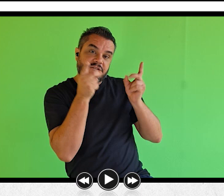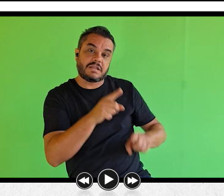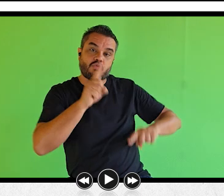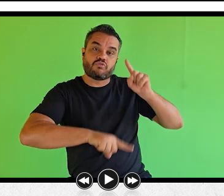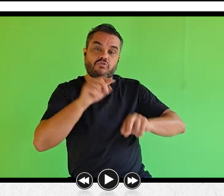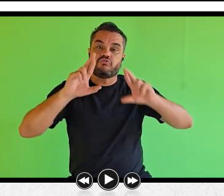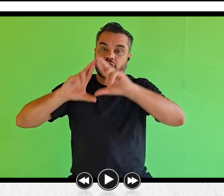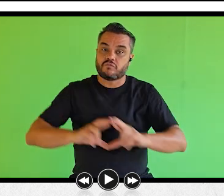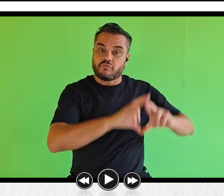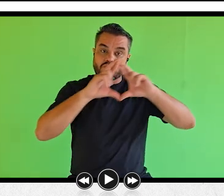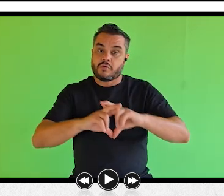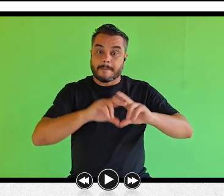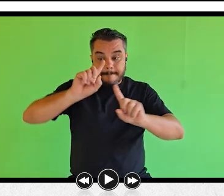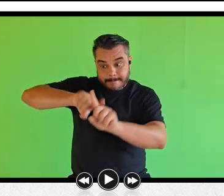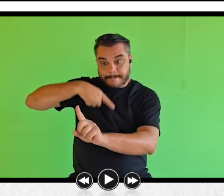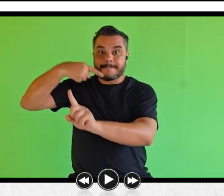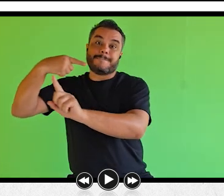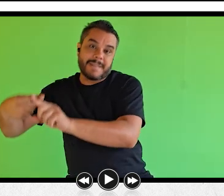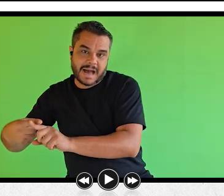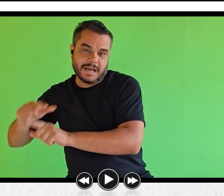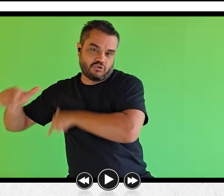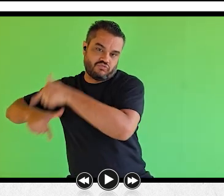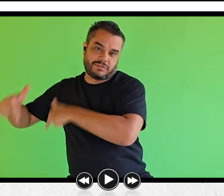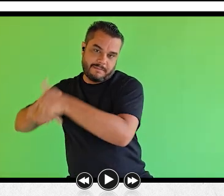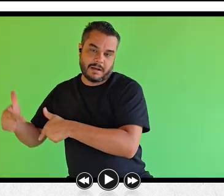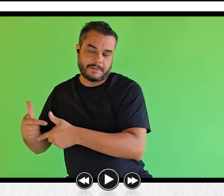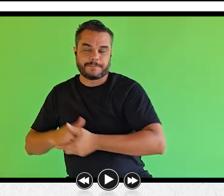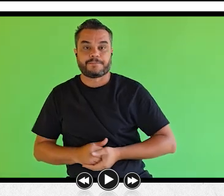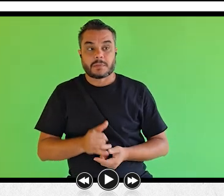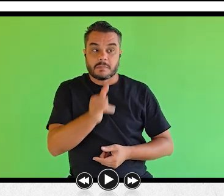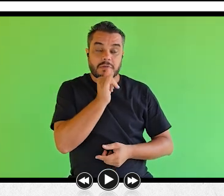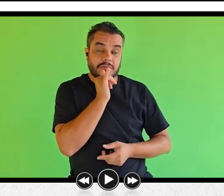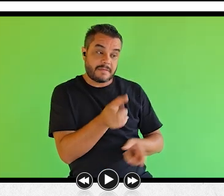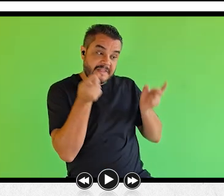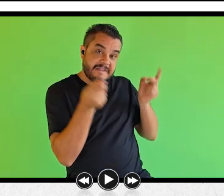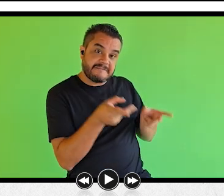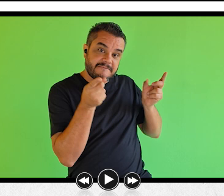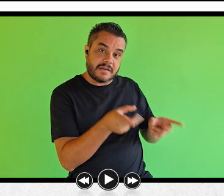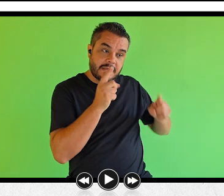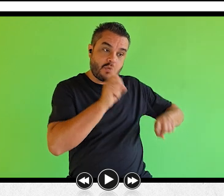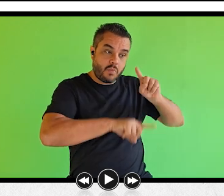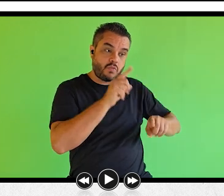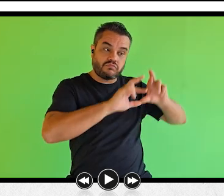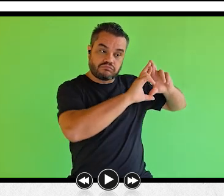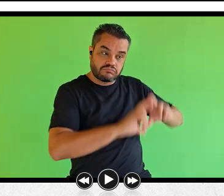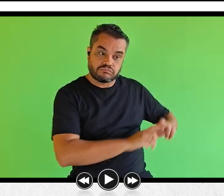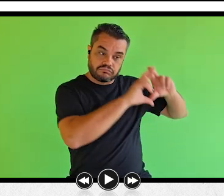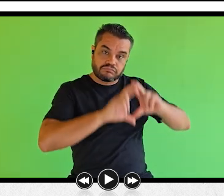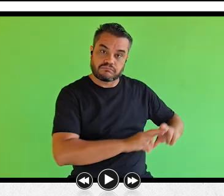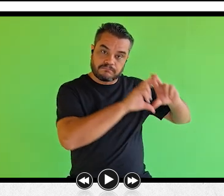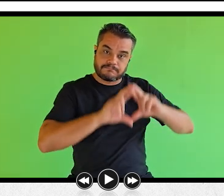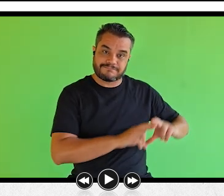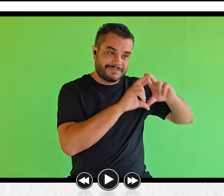por meio da venda de materiais, a renda dos catadores, ela não, além de não ser suficiente para garantir condições dignas, ela